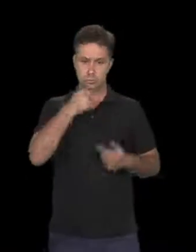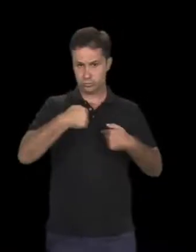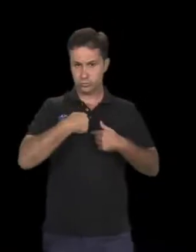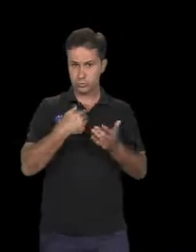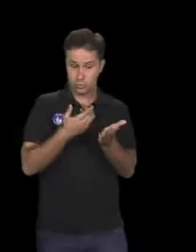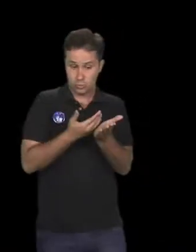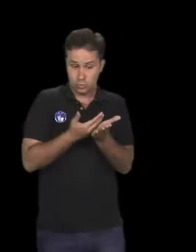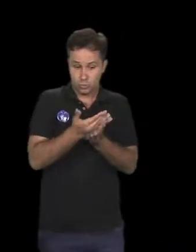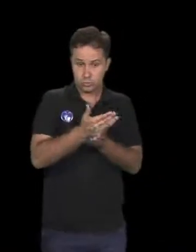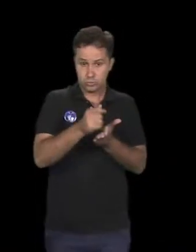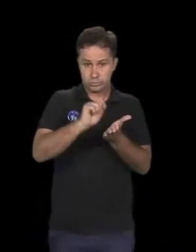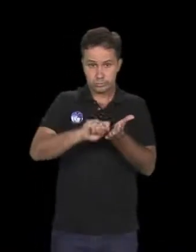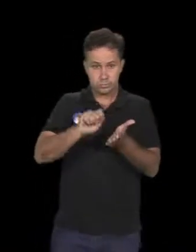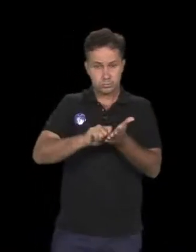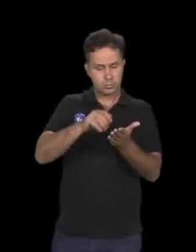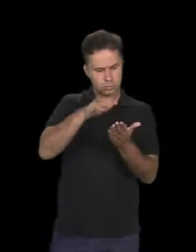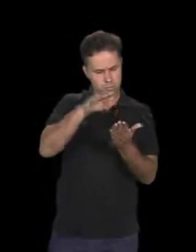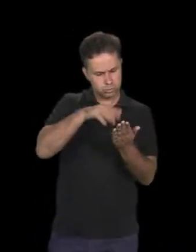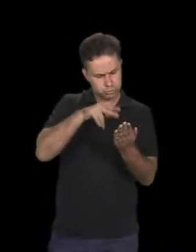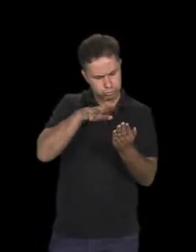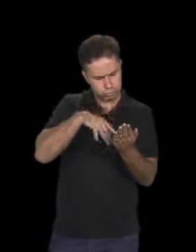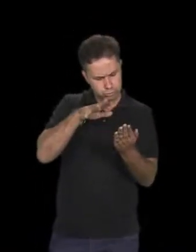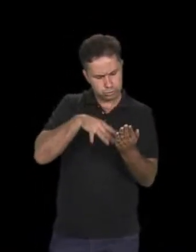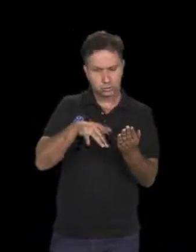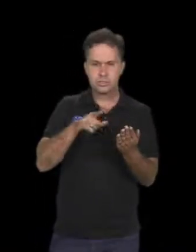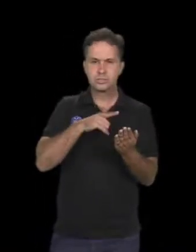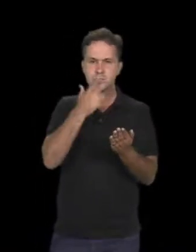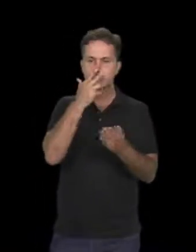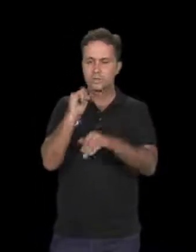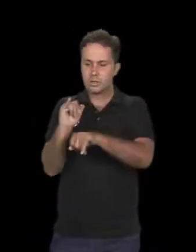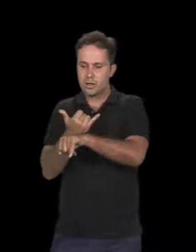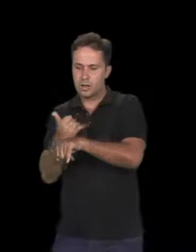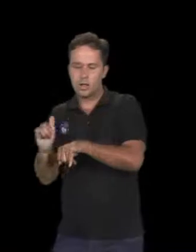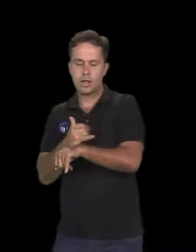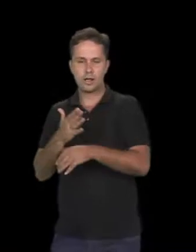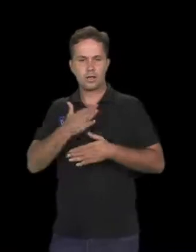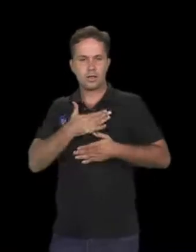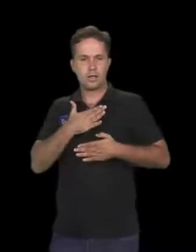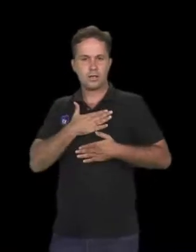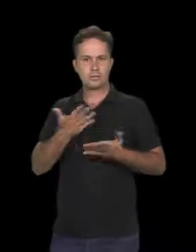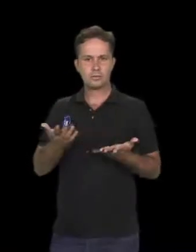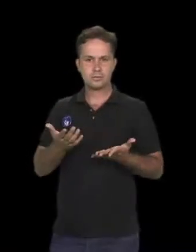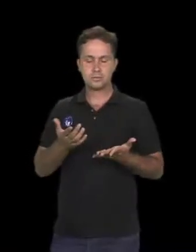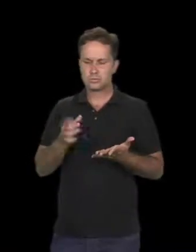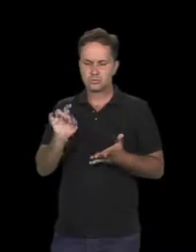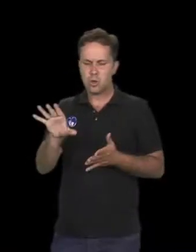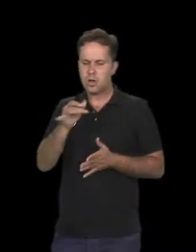que apenas por recorrer a elas. Enfim, acabava que saía uma coisa